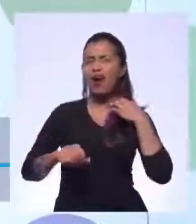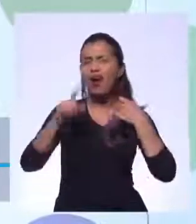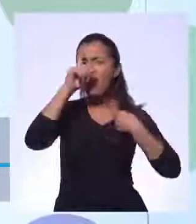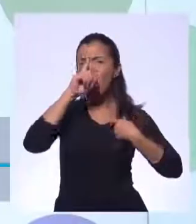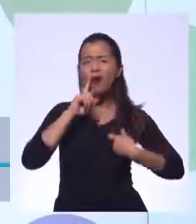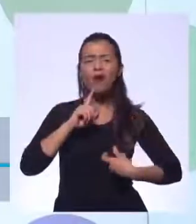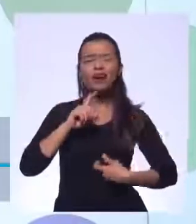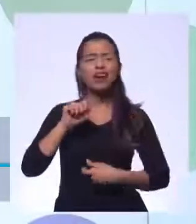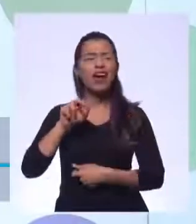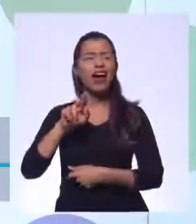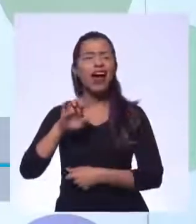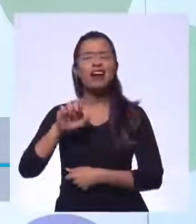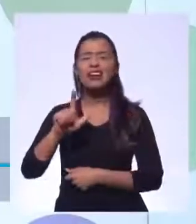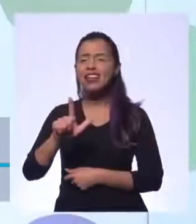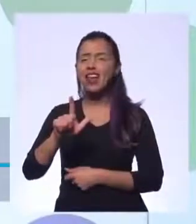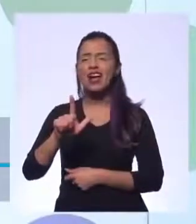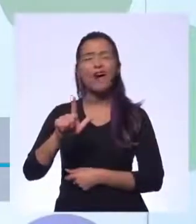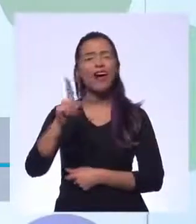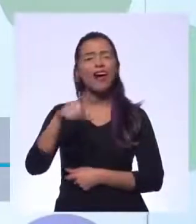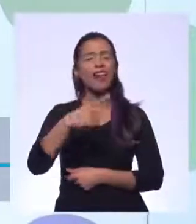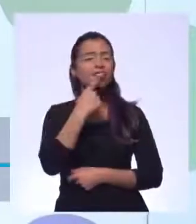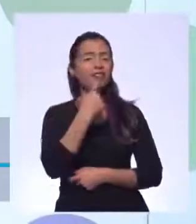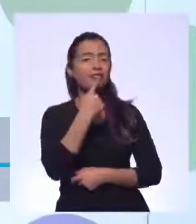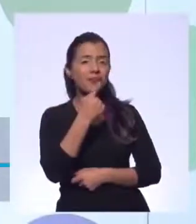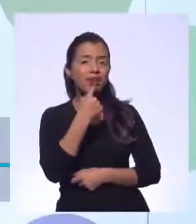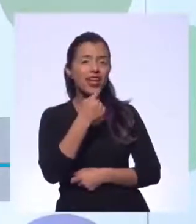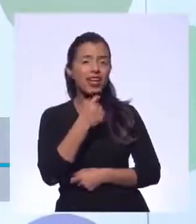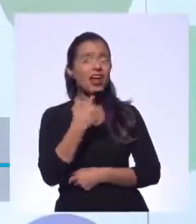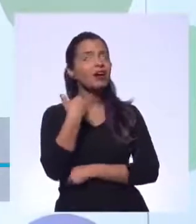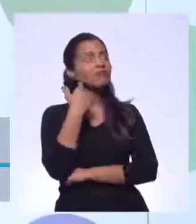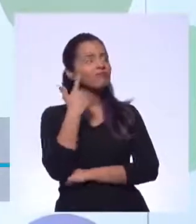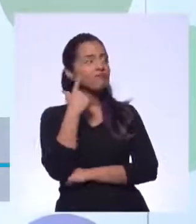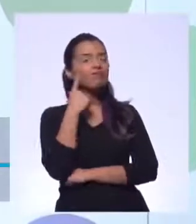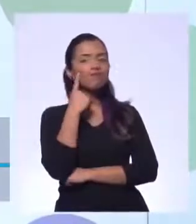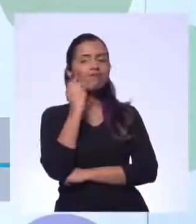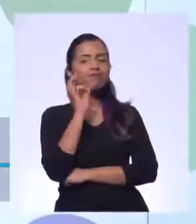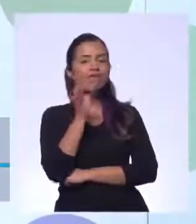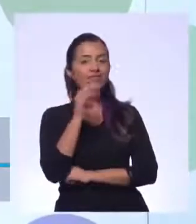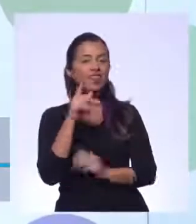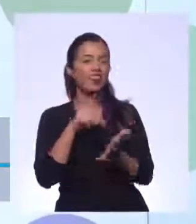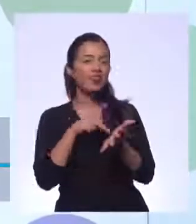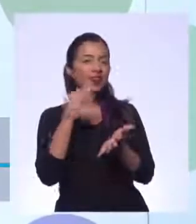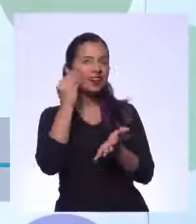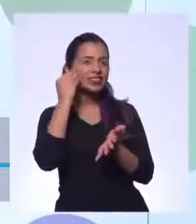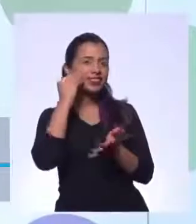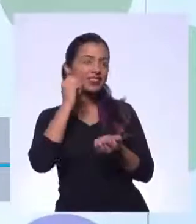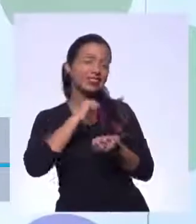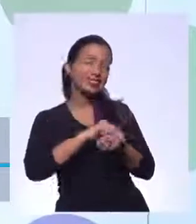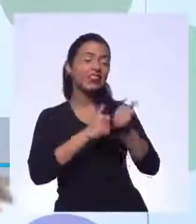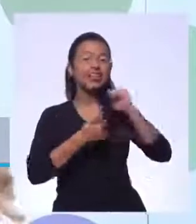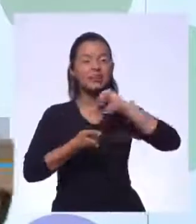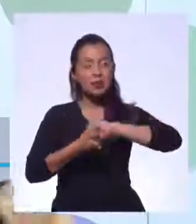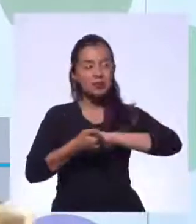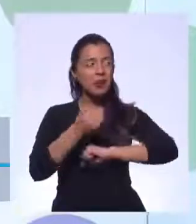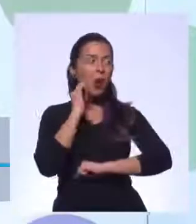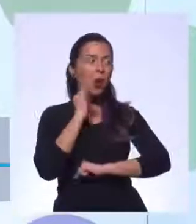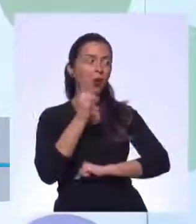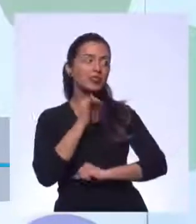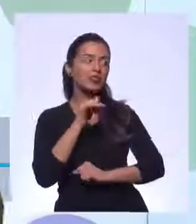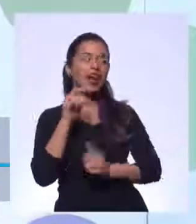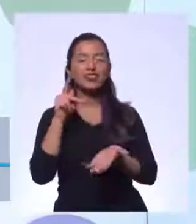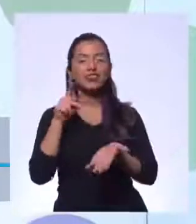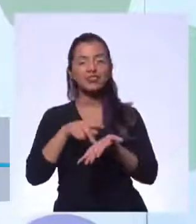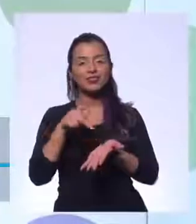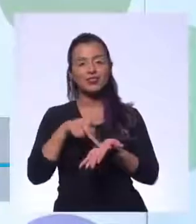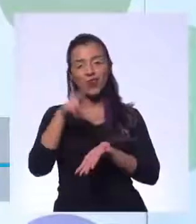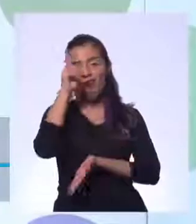Ariel. A Ariel é ruiva. Os alunos vão falar mal da gente. Aí eu... como se fosse uma tradição oral. Então a gente vai contar a história de outro jeito. Pode,